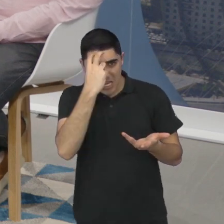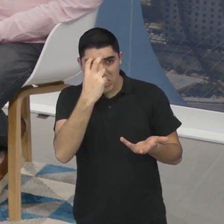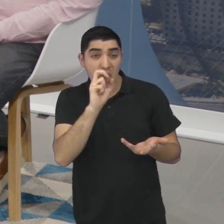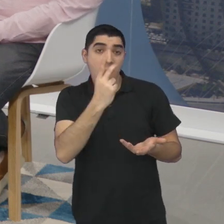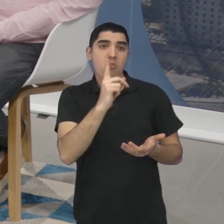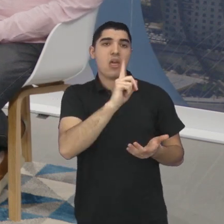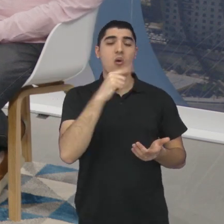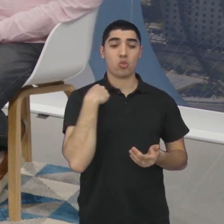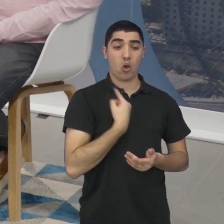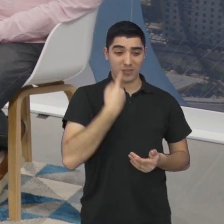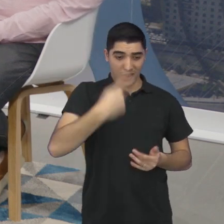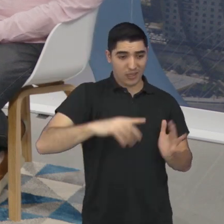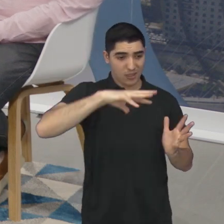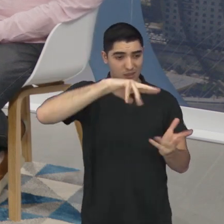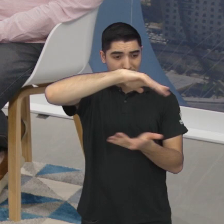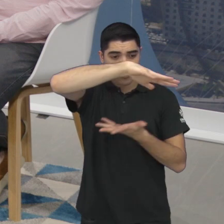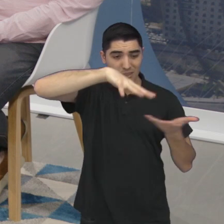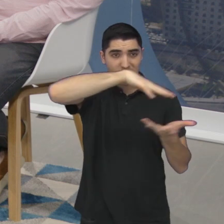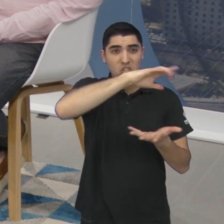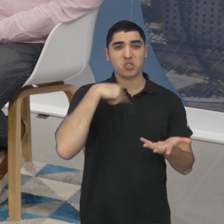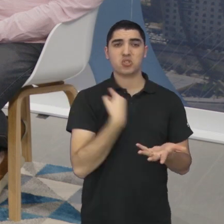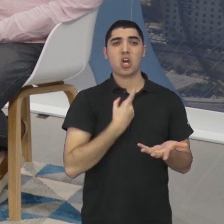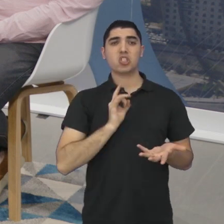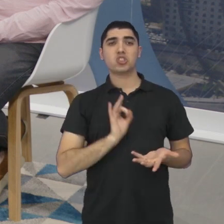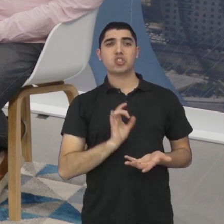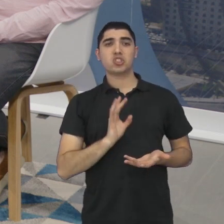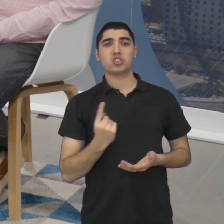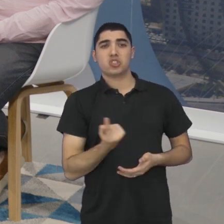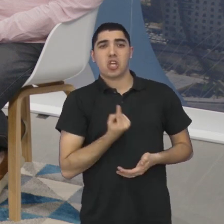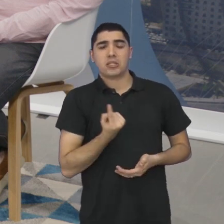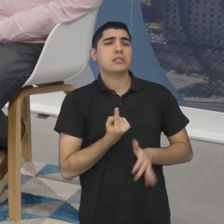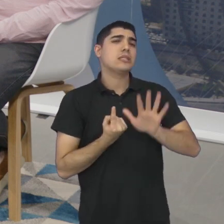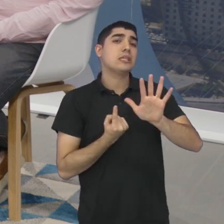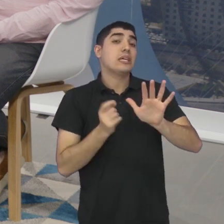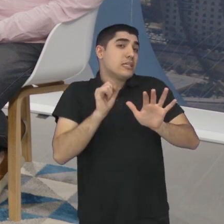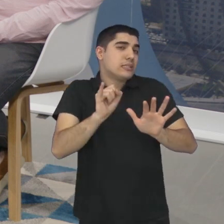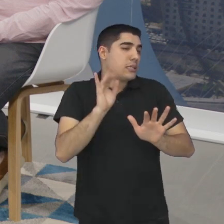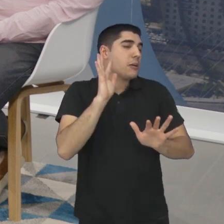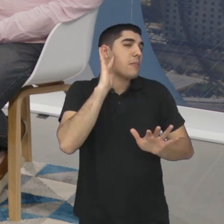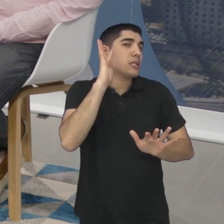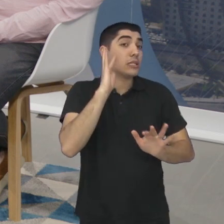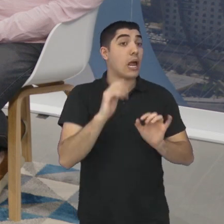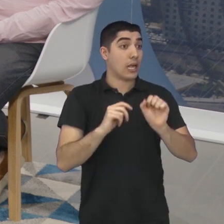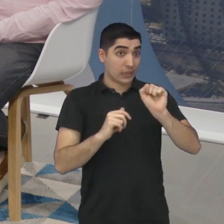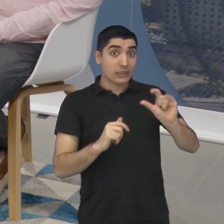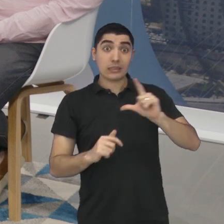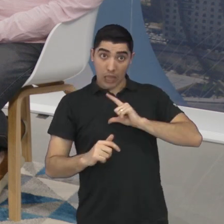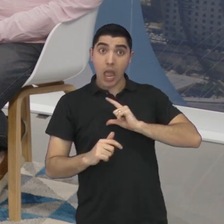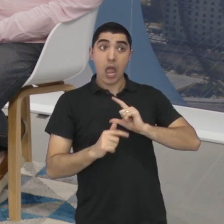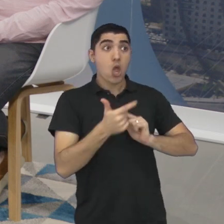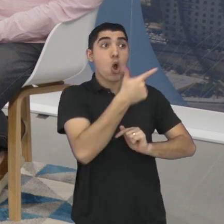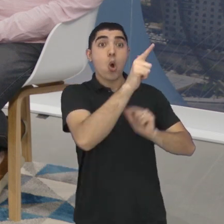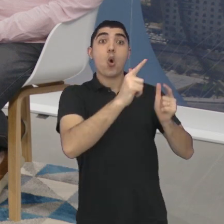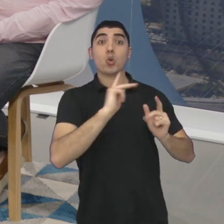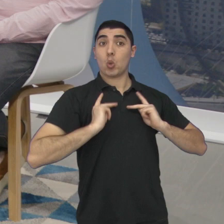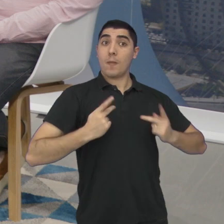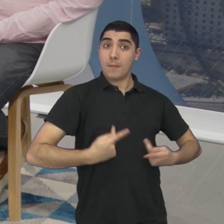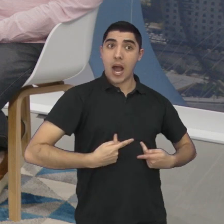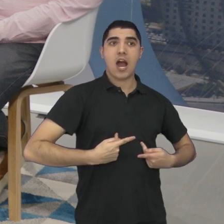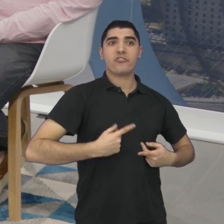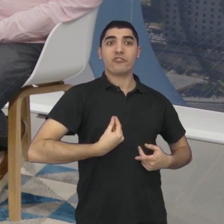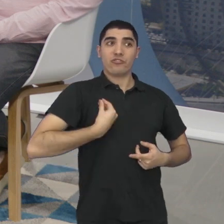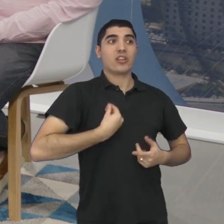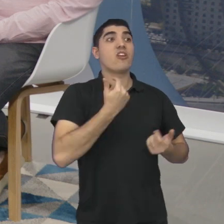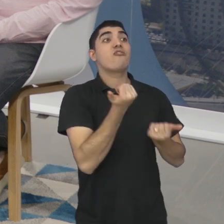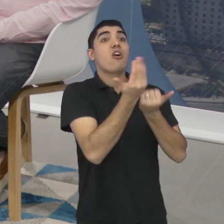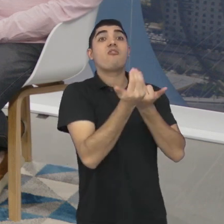gente não tiver sozinho, a pergunta, por que esses seres, eles não vieram até nós, enfim, já